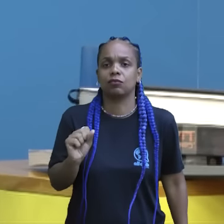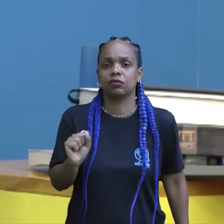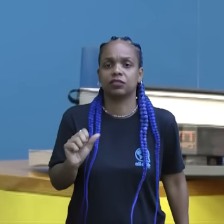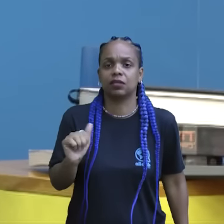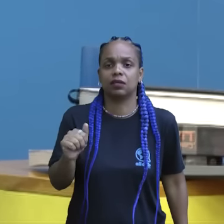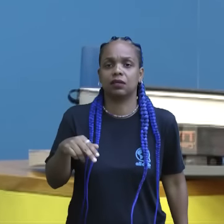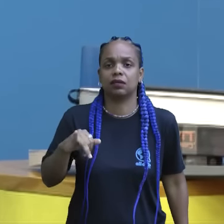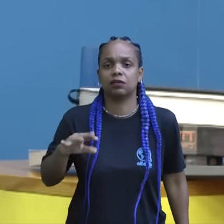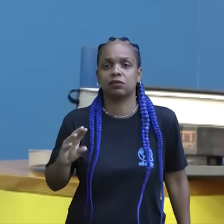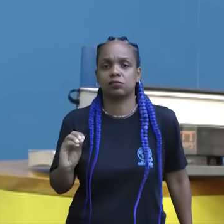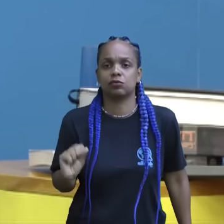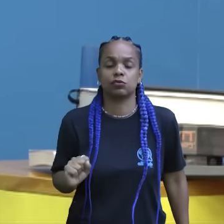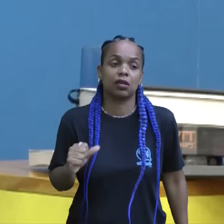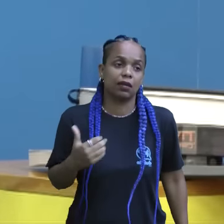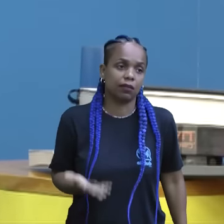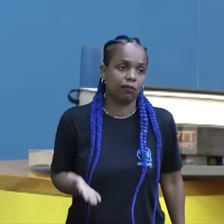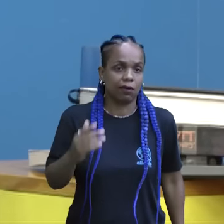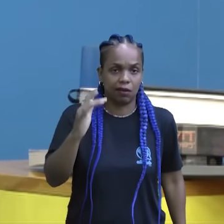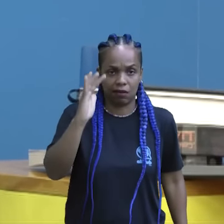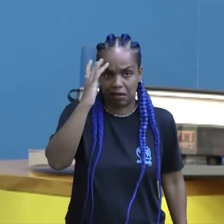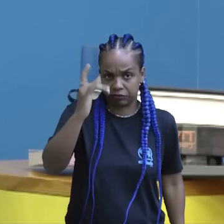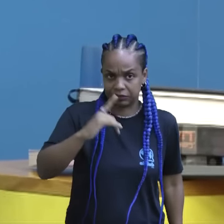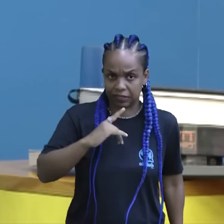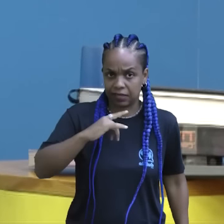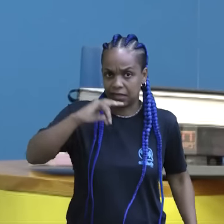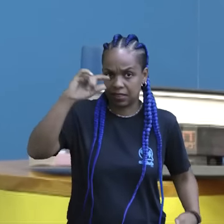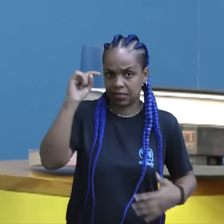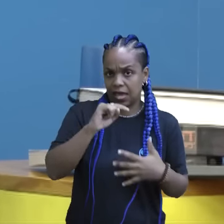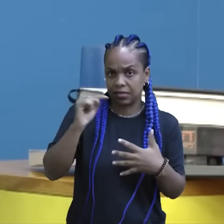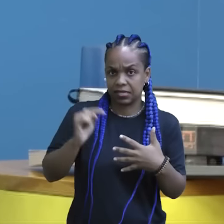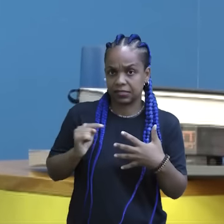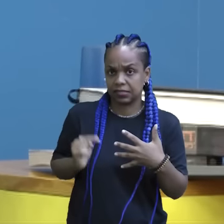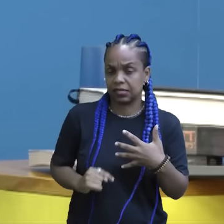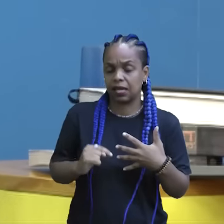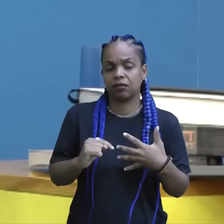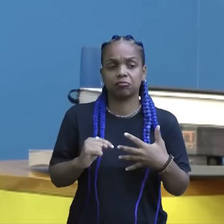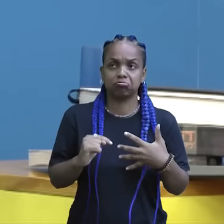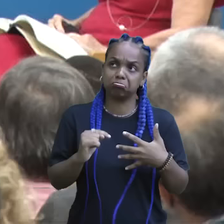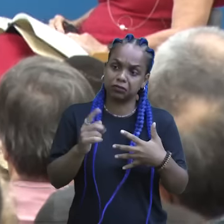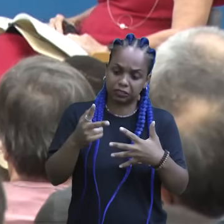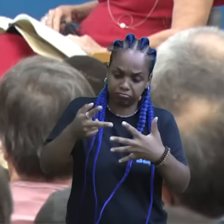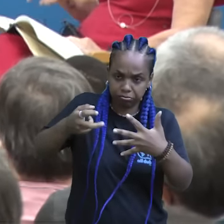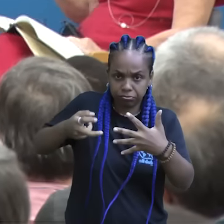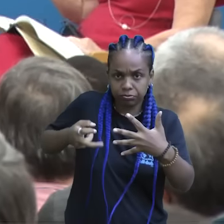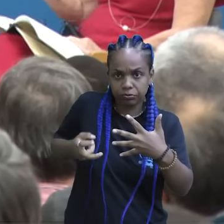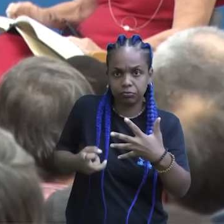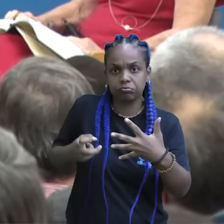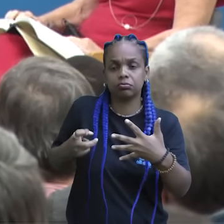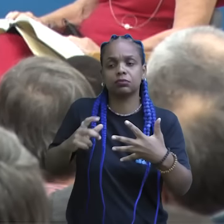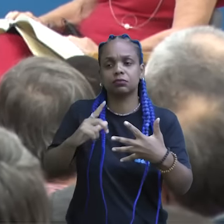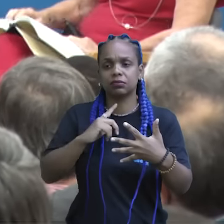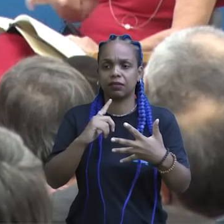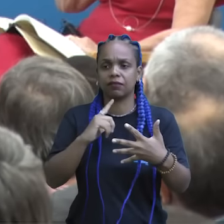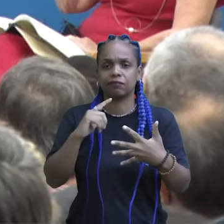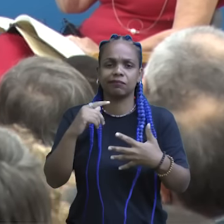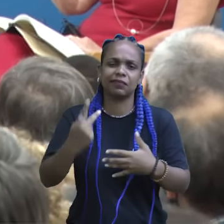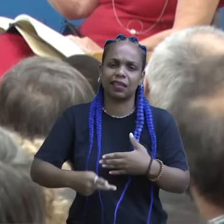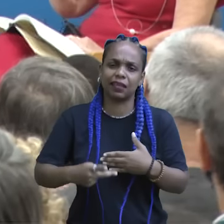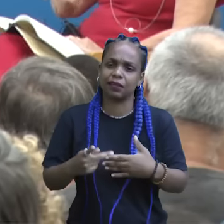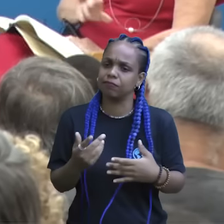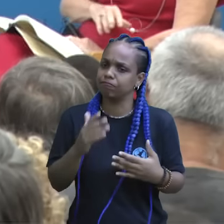é um Lima muito atual, né? Absolutamente contemporâneo. O Suzana, só para